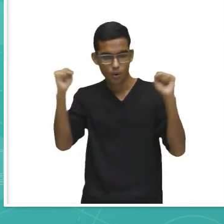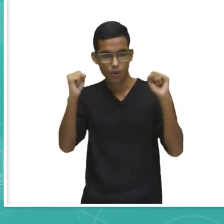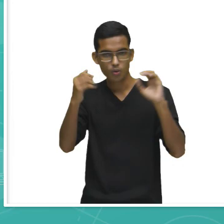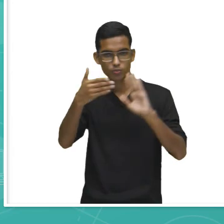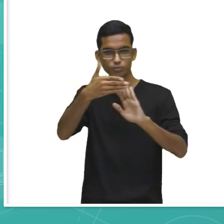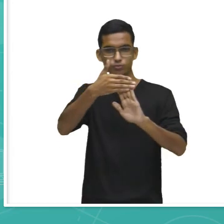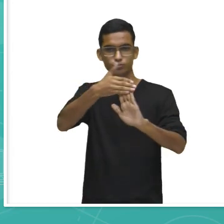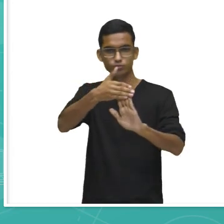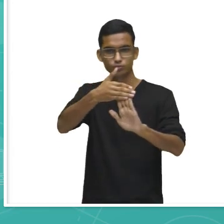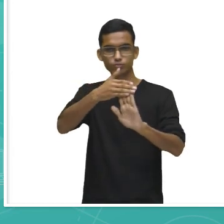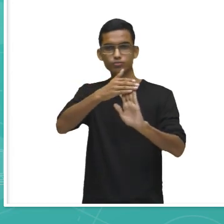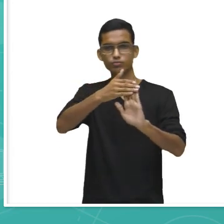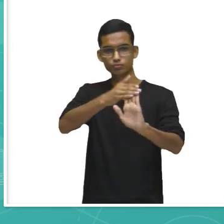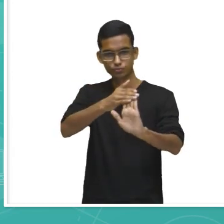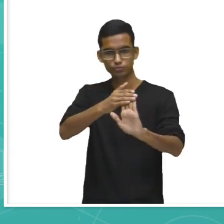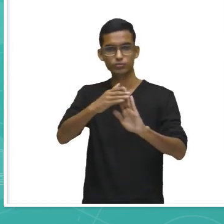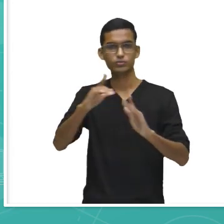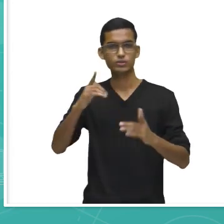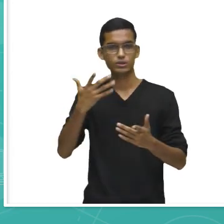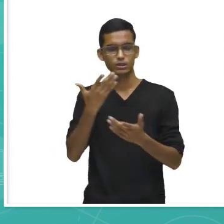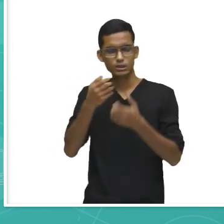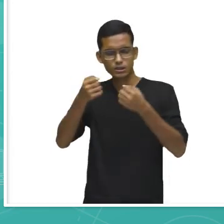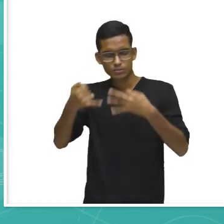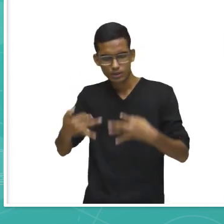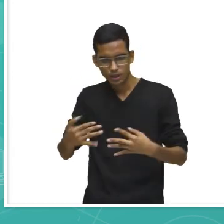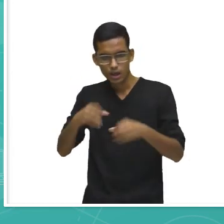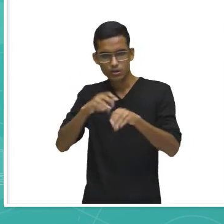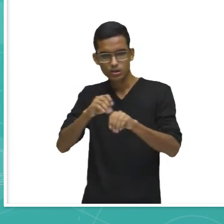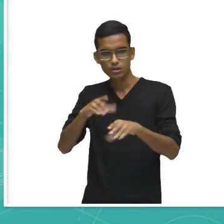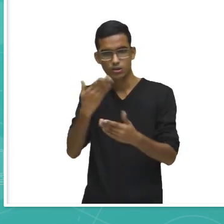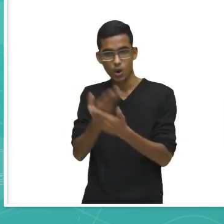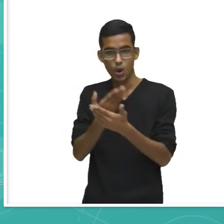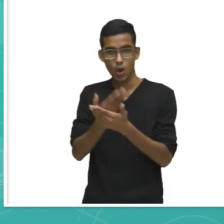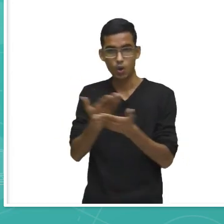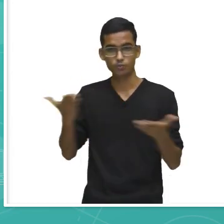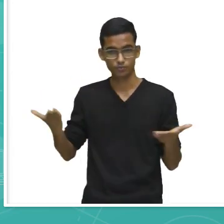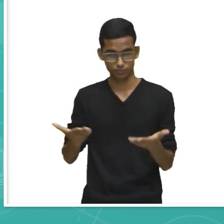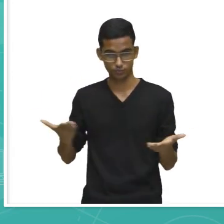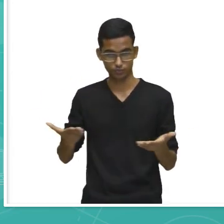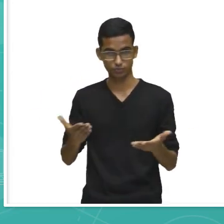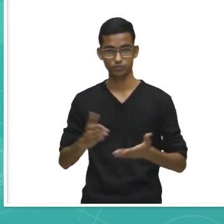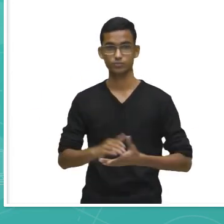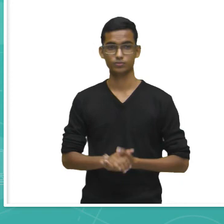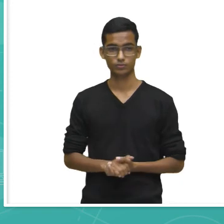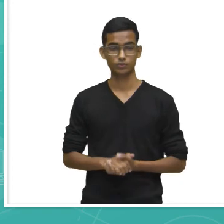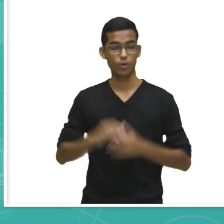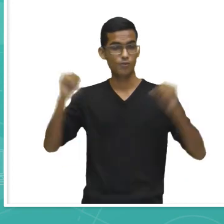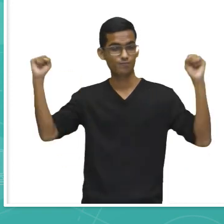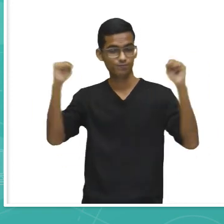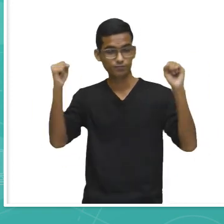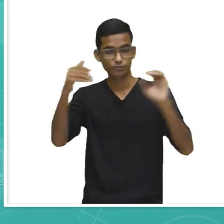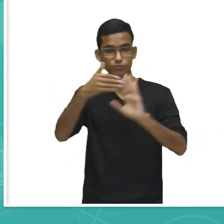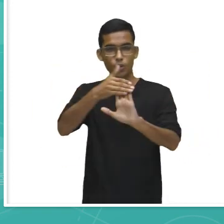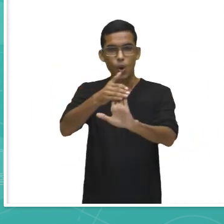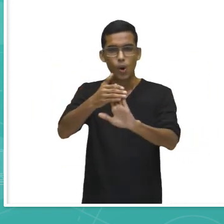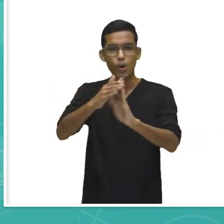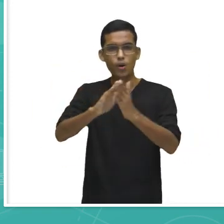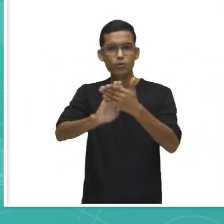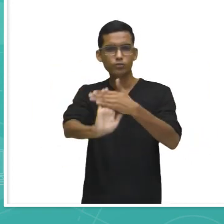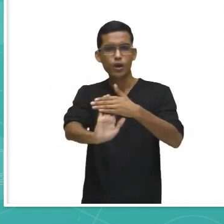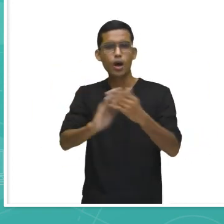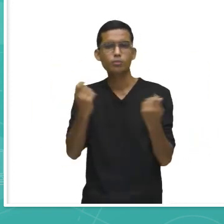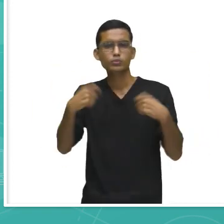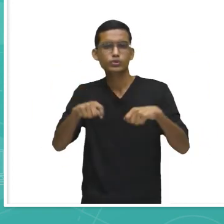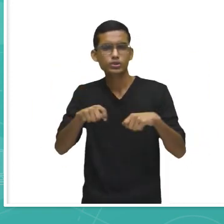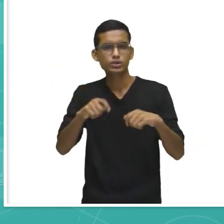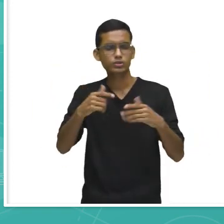comentados na nossa aula. Então vamos lá citar? Então vocês viram que a ginástica laboral ela pode ser dividida em, vamos lá?